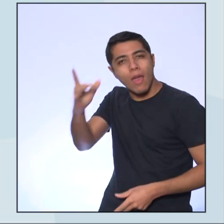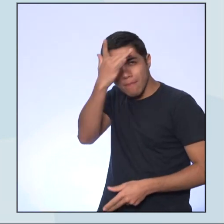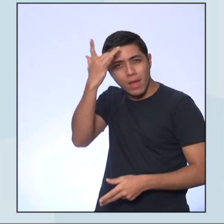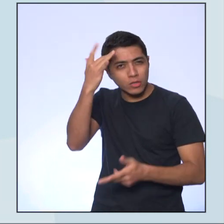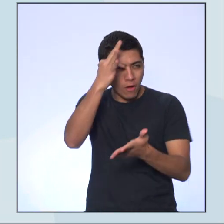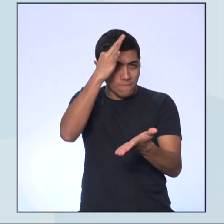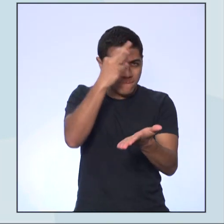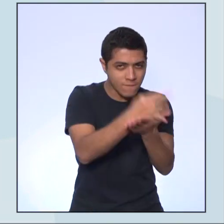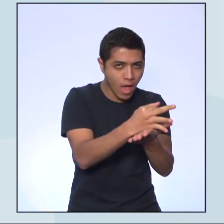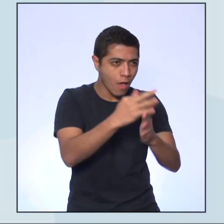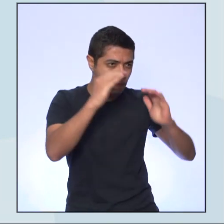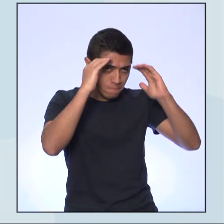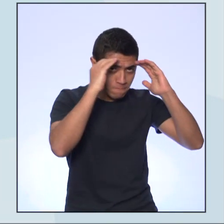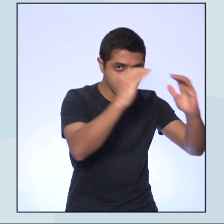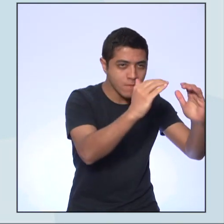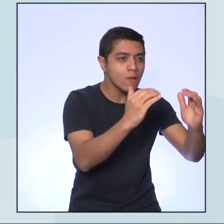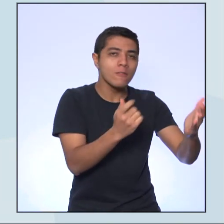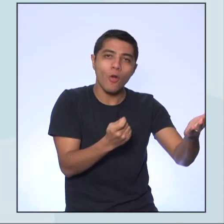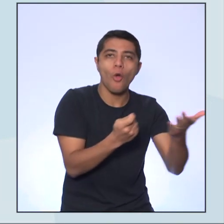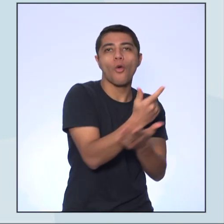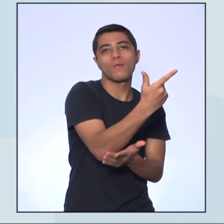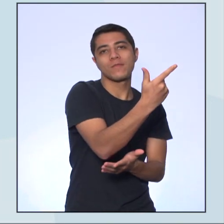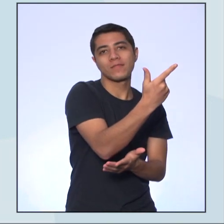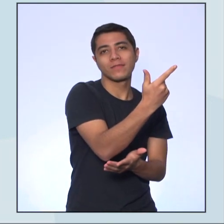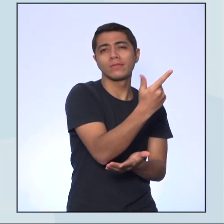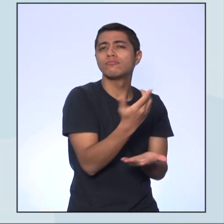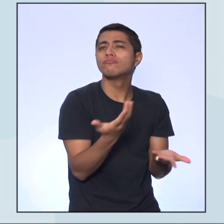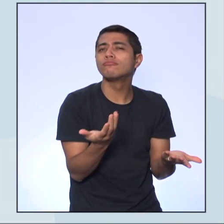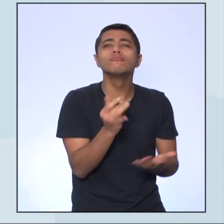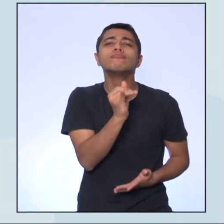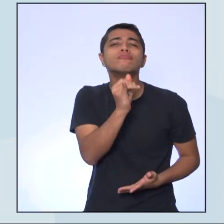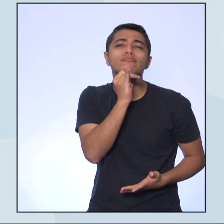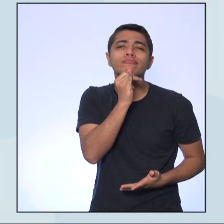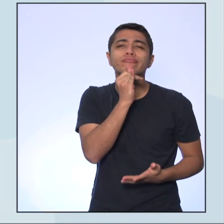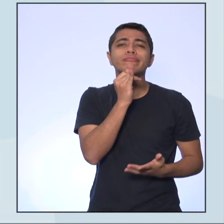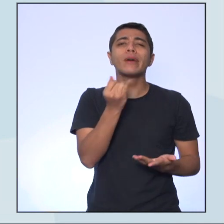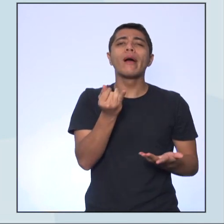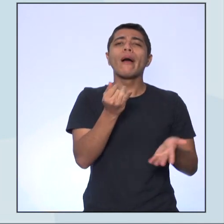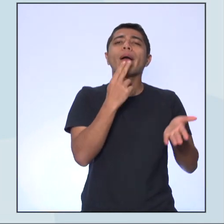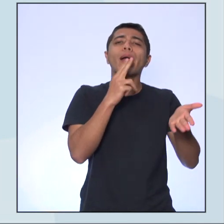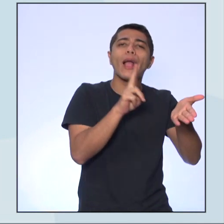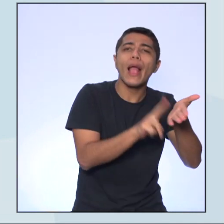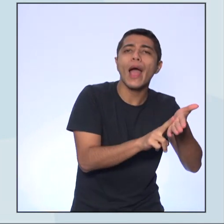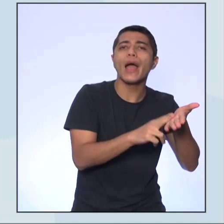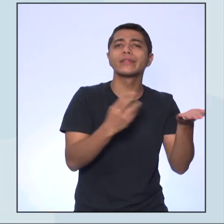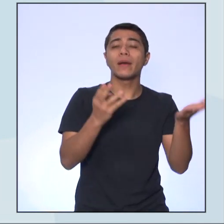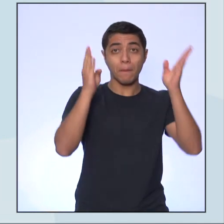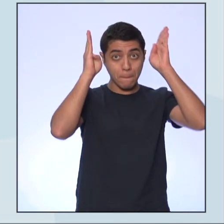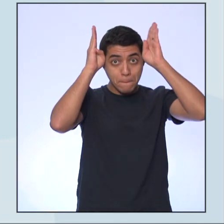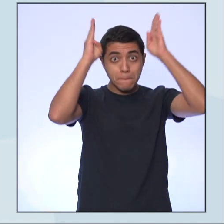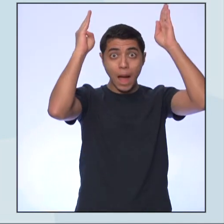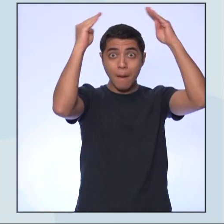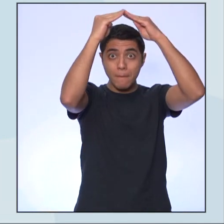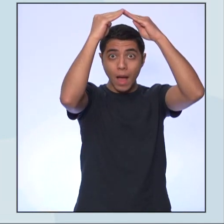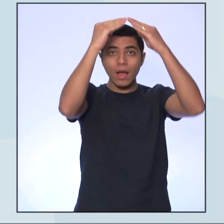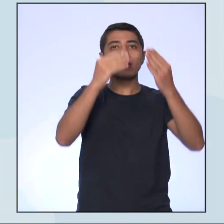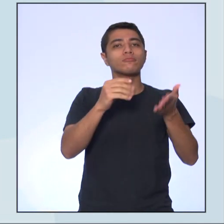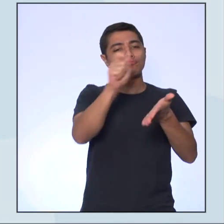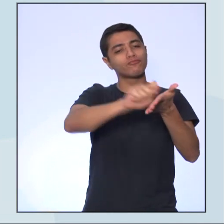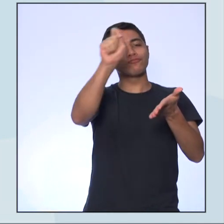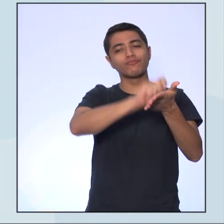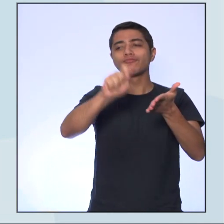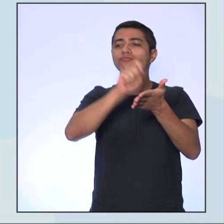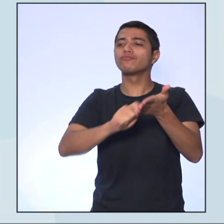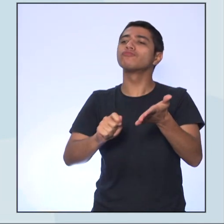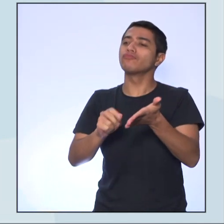cartas emitidas por padres e bispos ou mesmo pelo próprio Papa, nas quais atestava-se o perdão dos